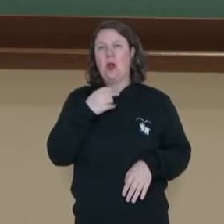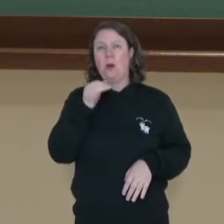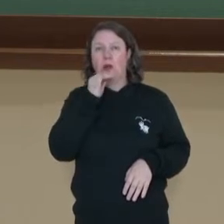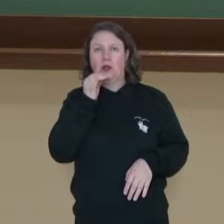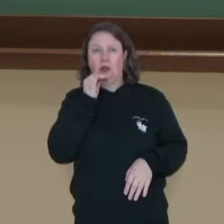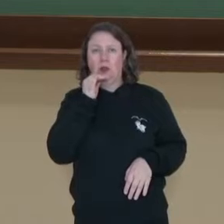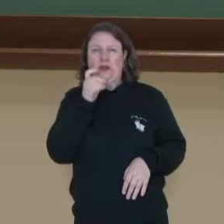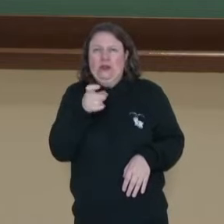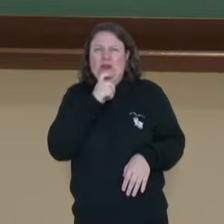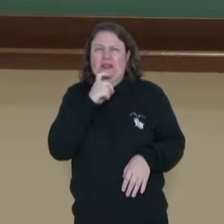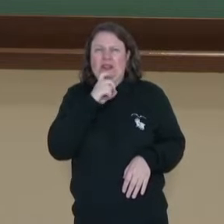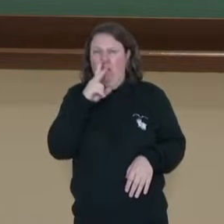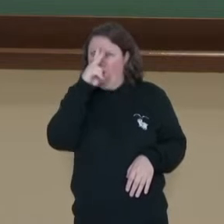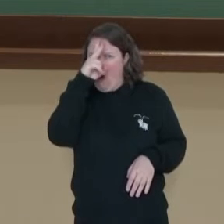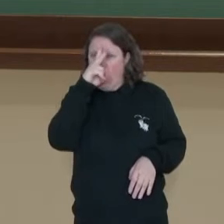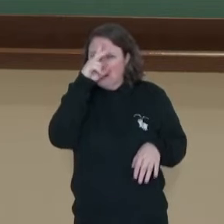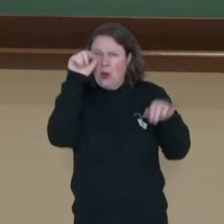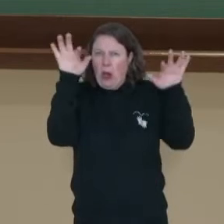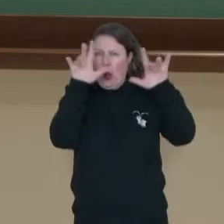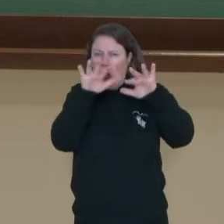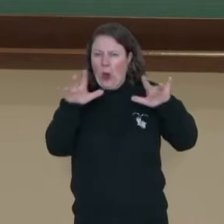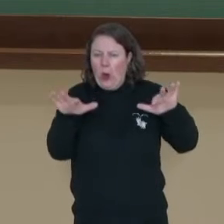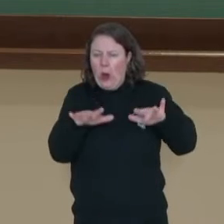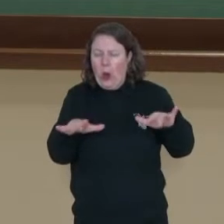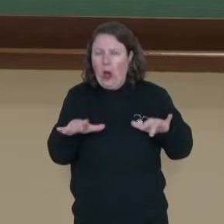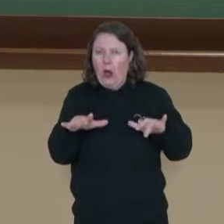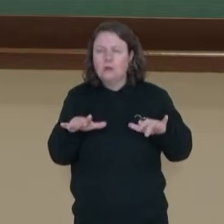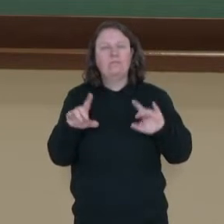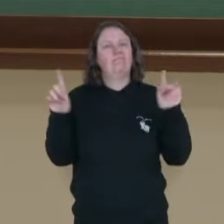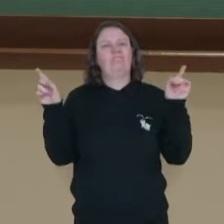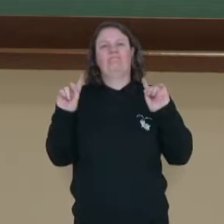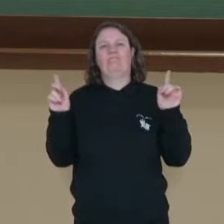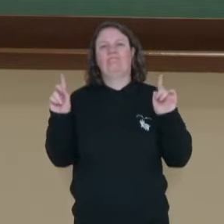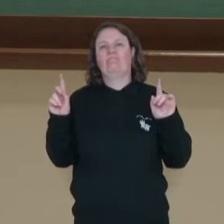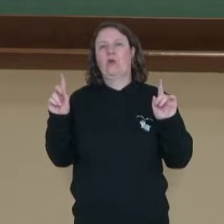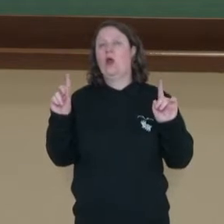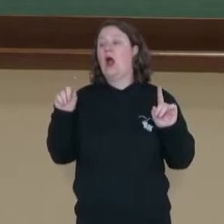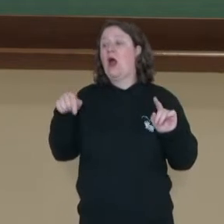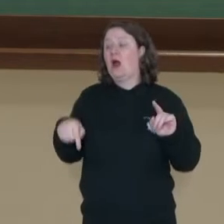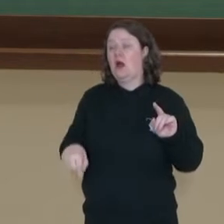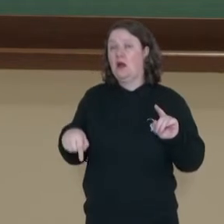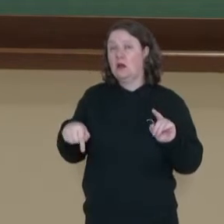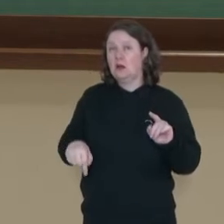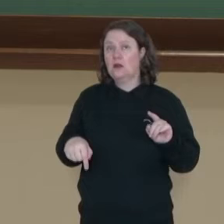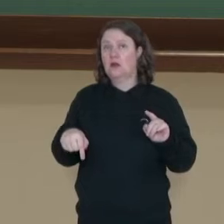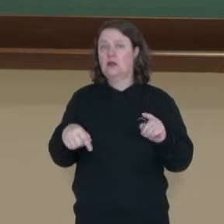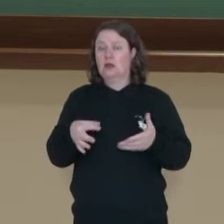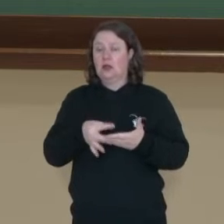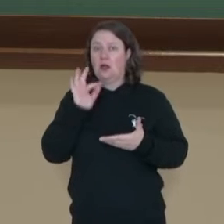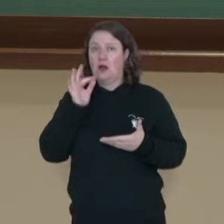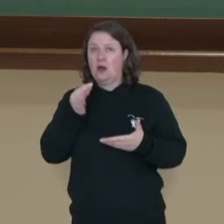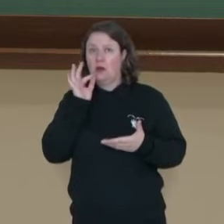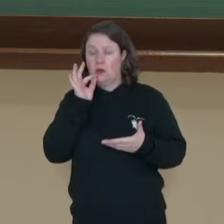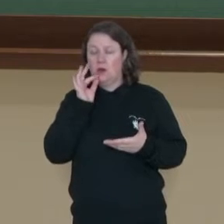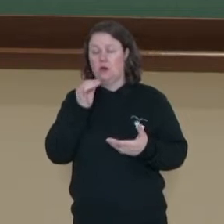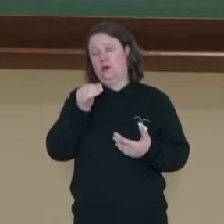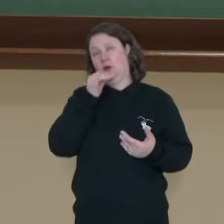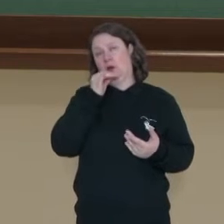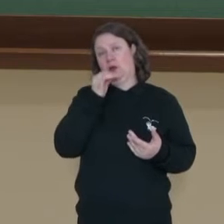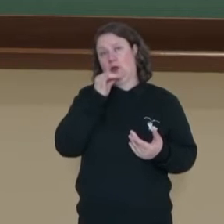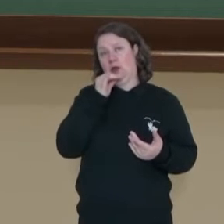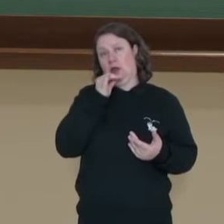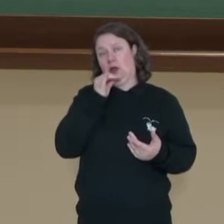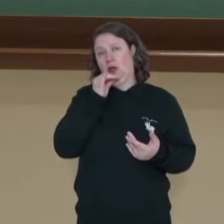por exemplo. Por esse motivo, não é tão comum a gente ver aí fazendas, lavouras cafeeiras, como, por exemplo,